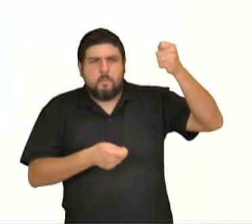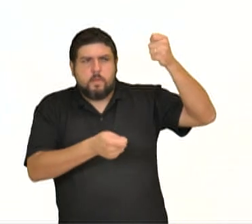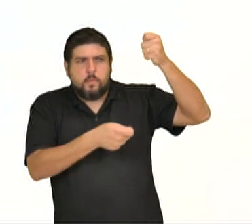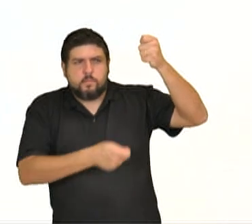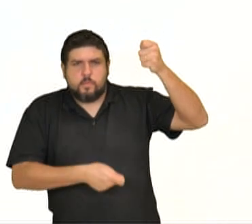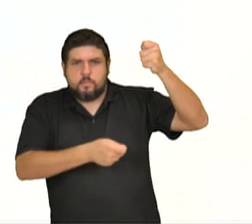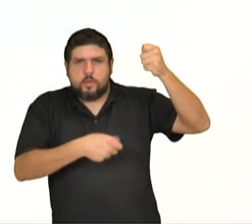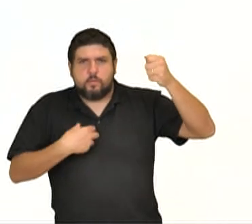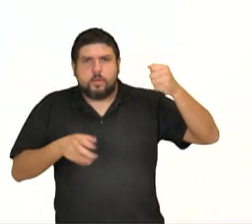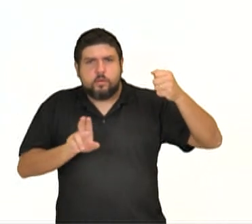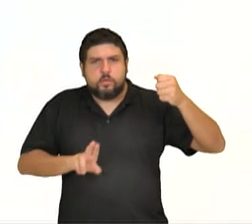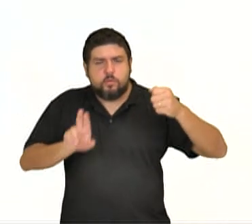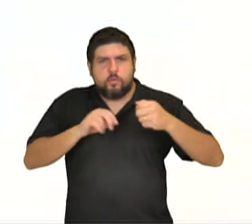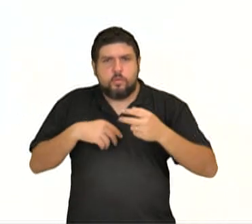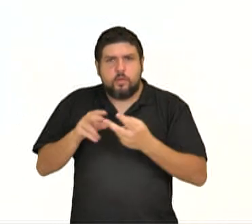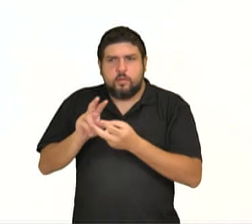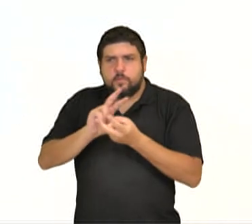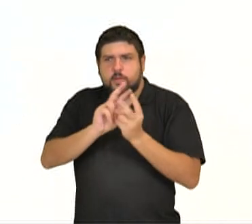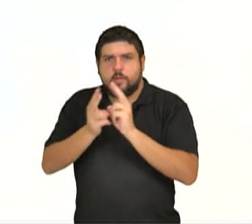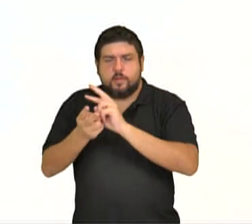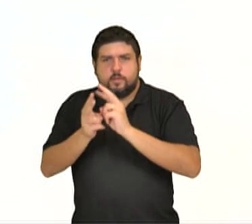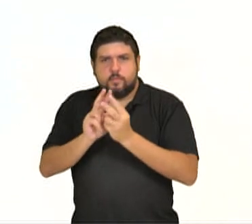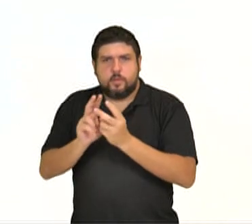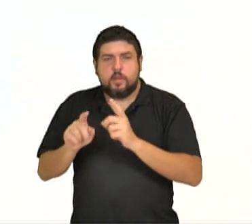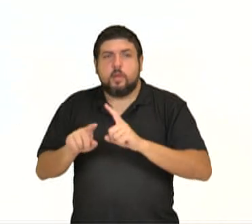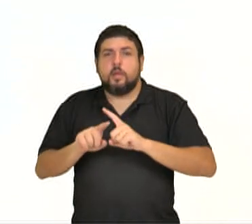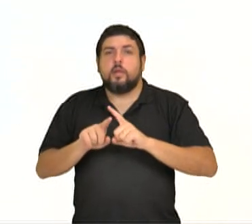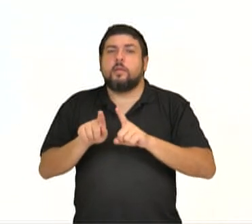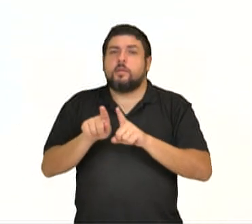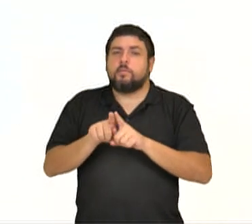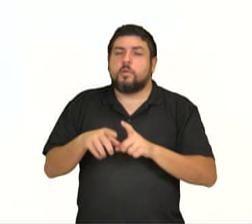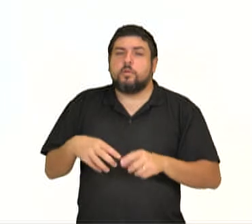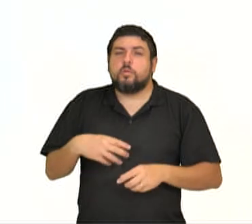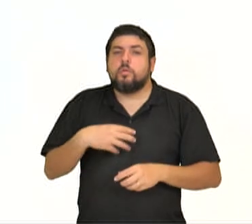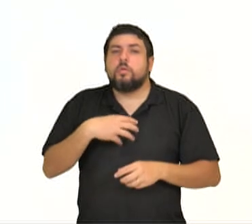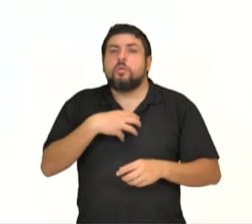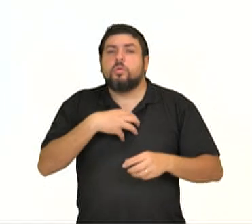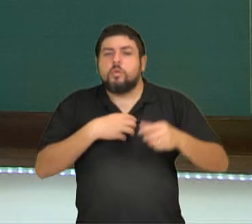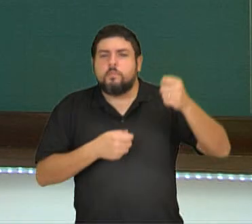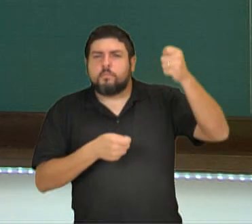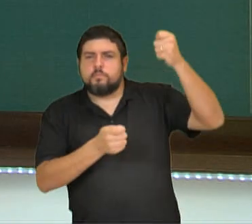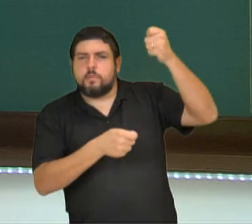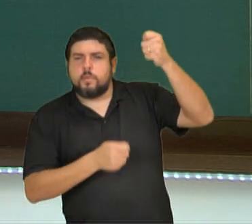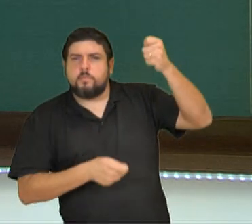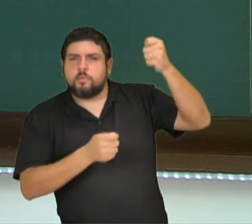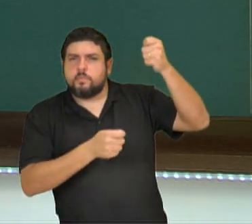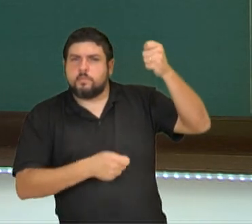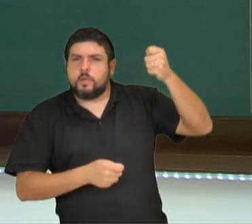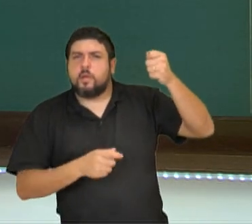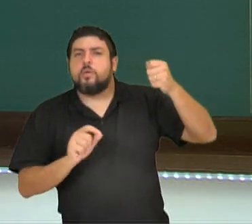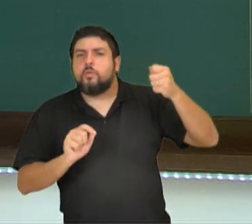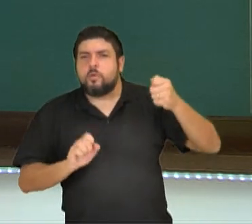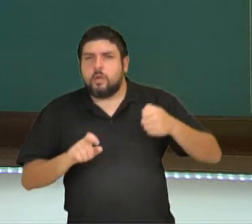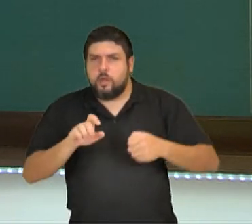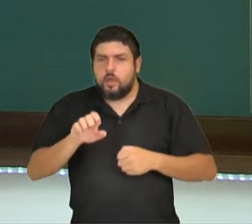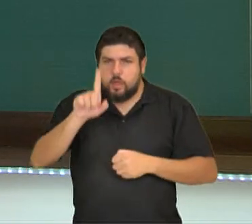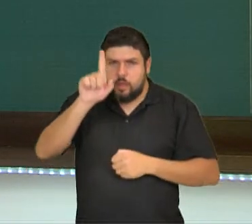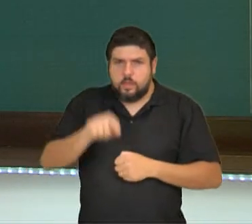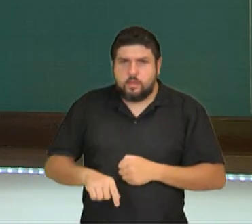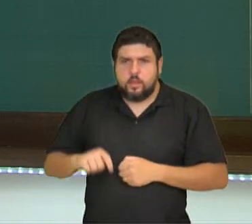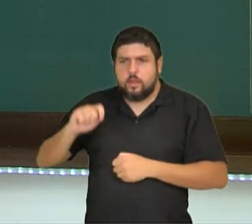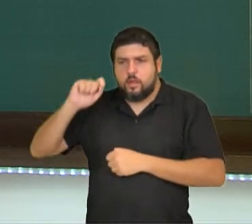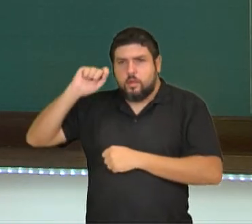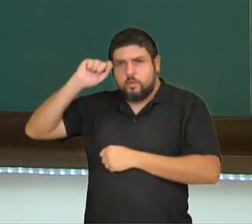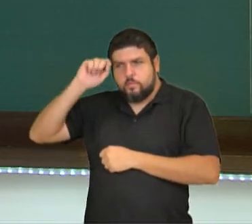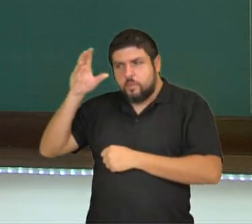na capoeira e o modo de tocar são construções aqui dos